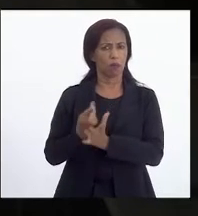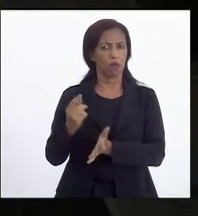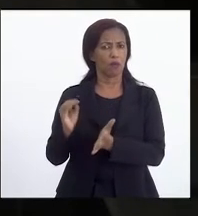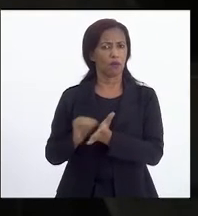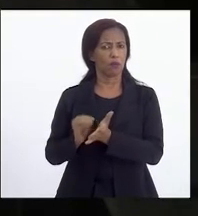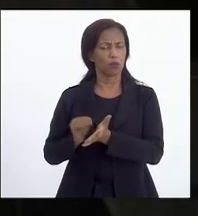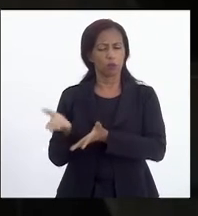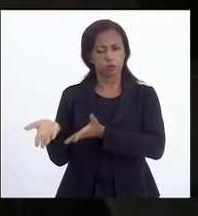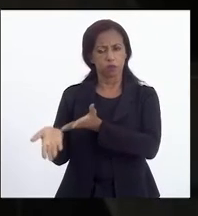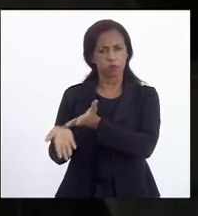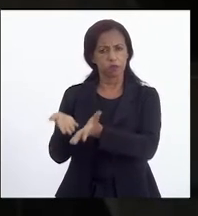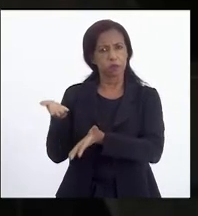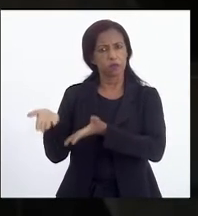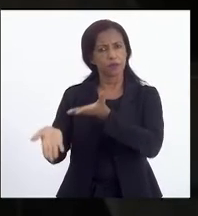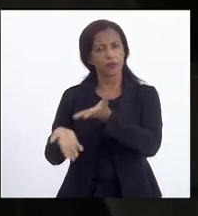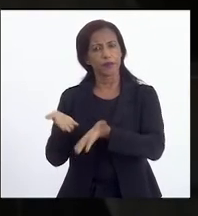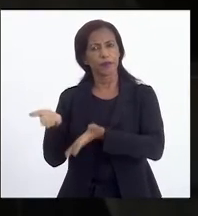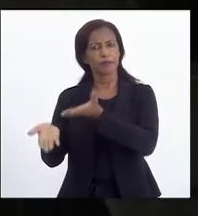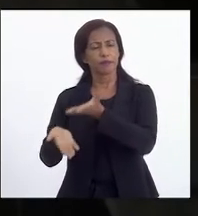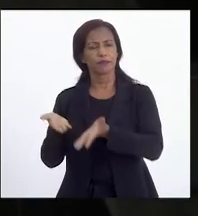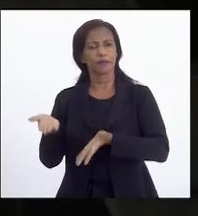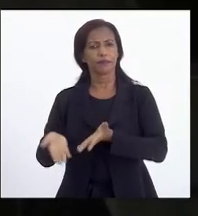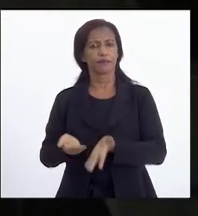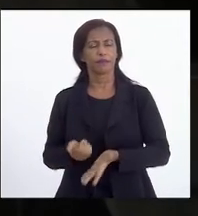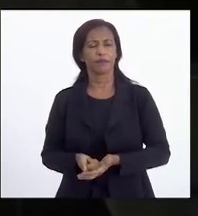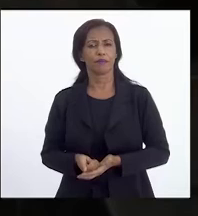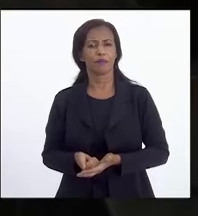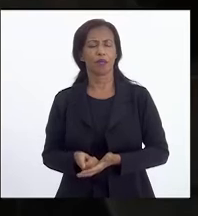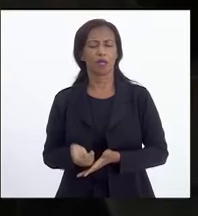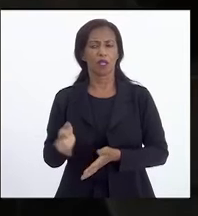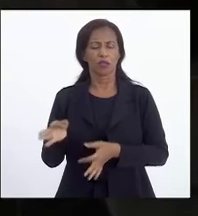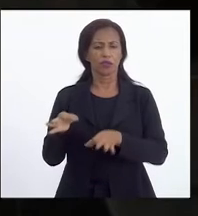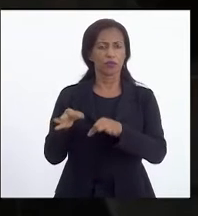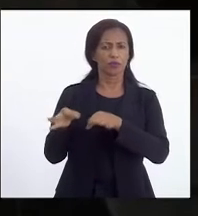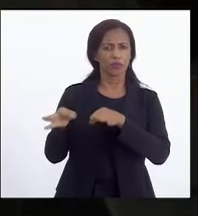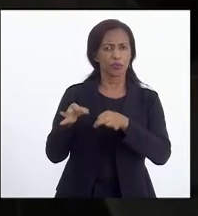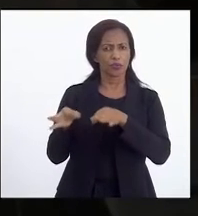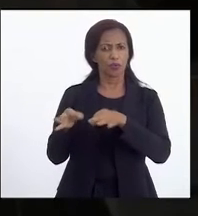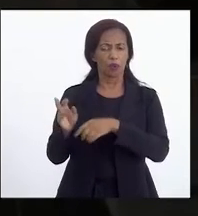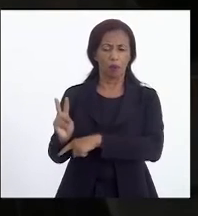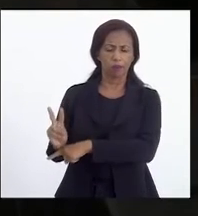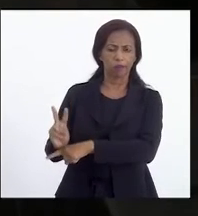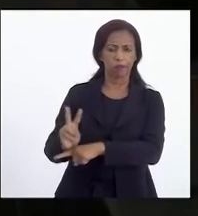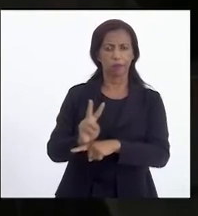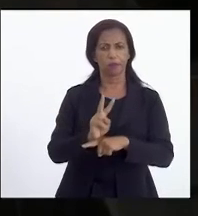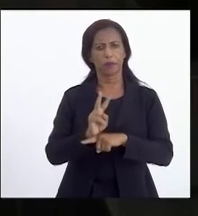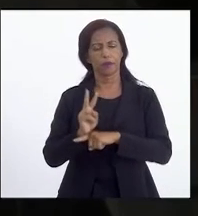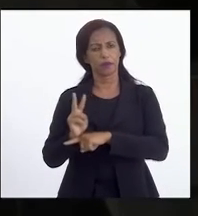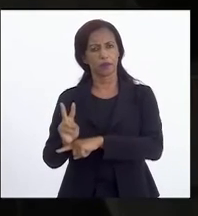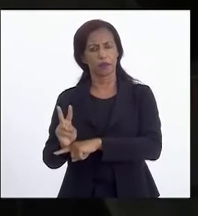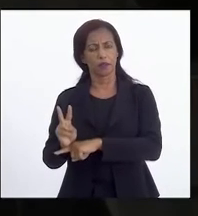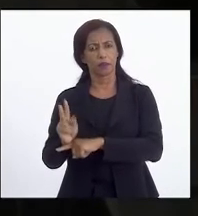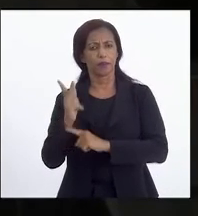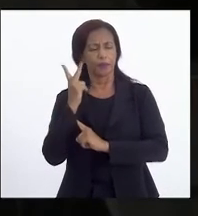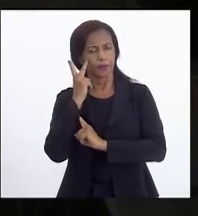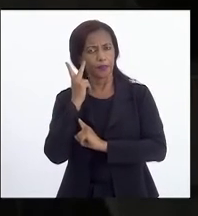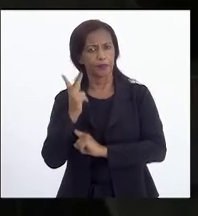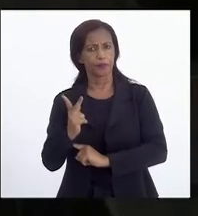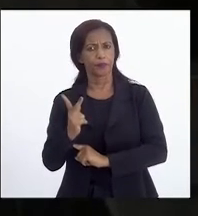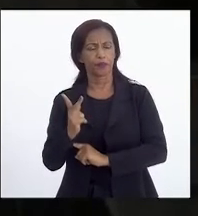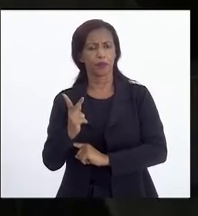não cuidaram devidamente de medidas restritivas para